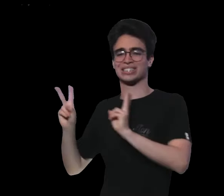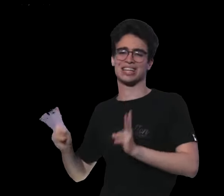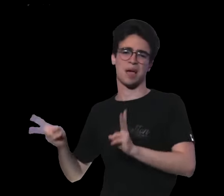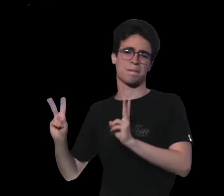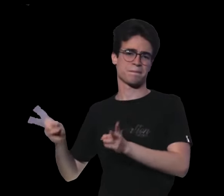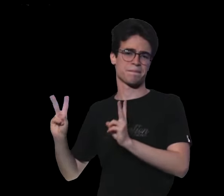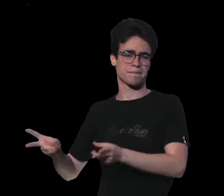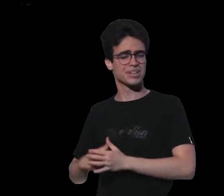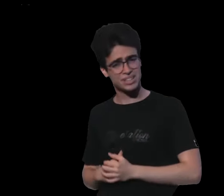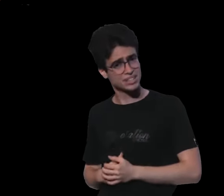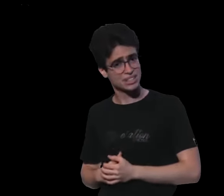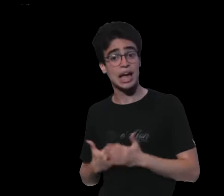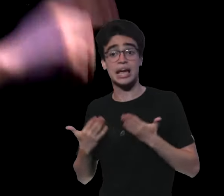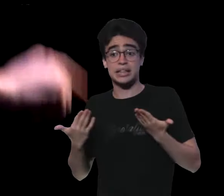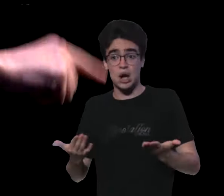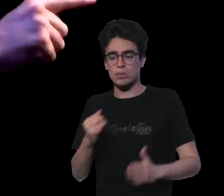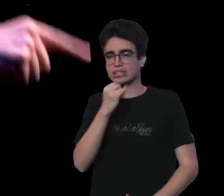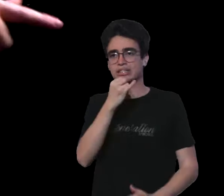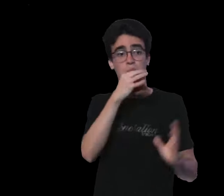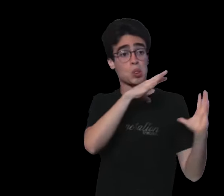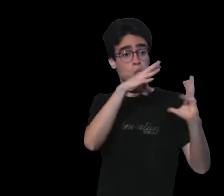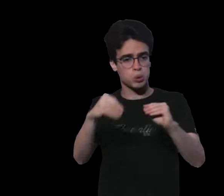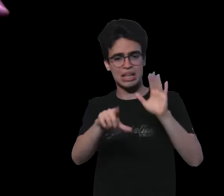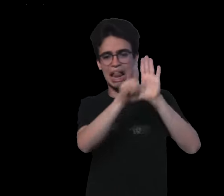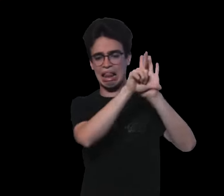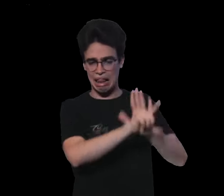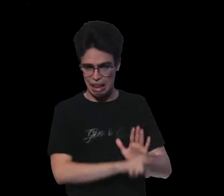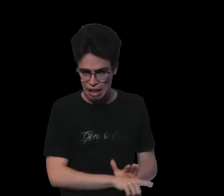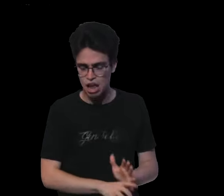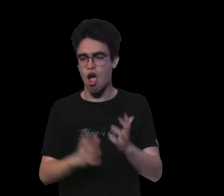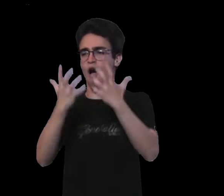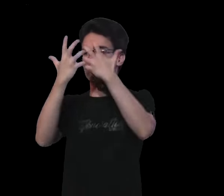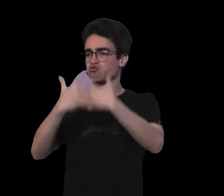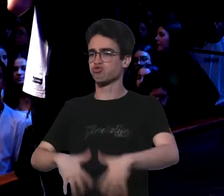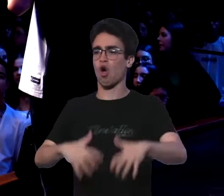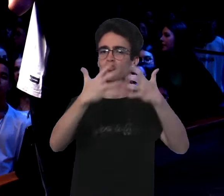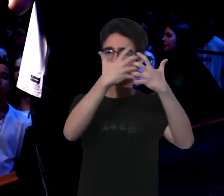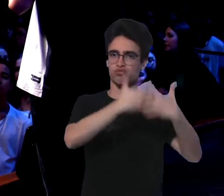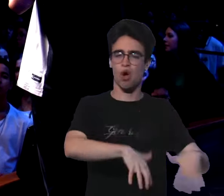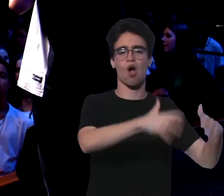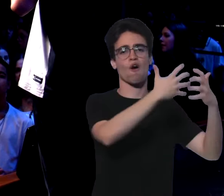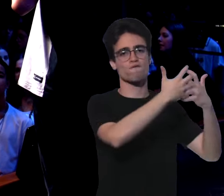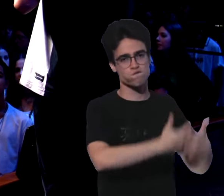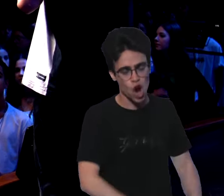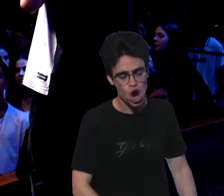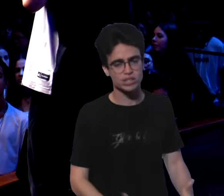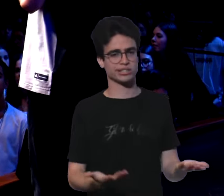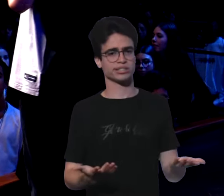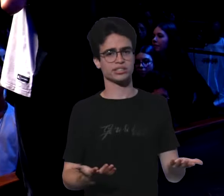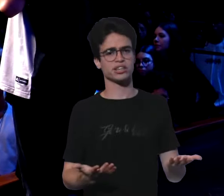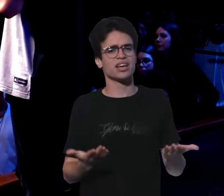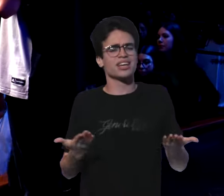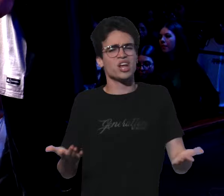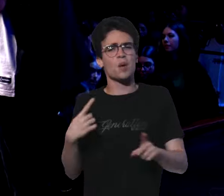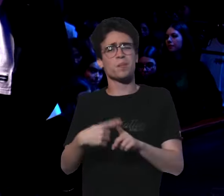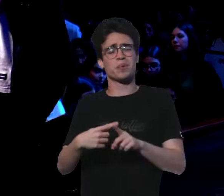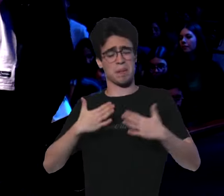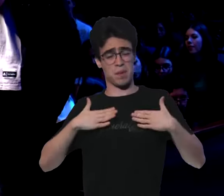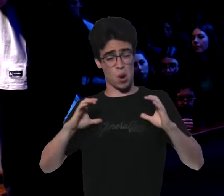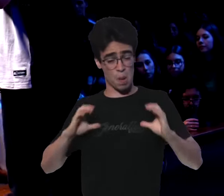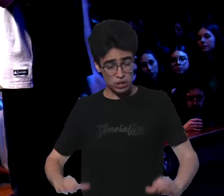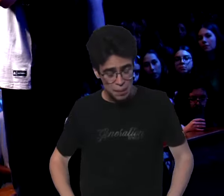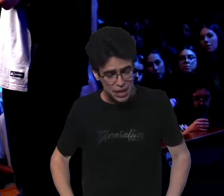tudo tem leis, se tudo tem uma maneira correta e bonita de funcionar, por que o meu comportamento e o seu